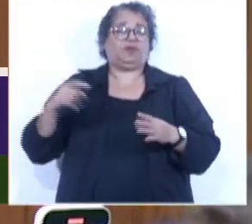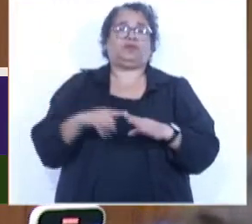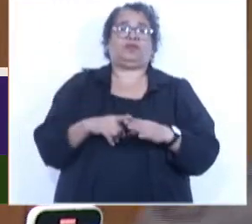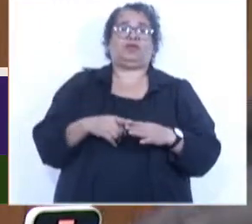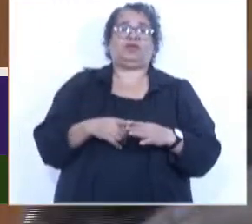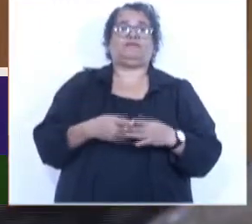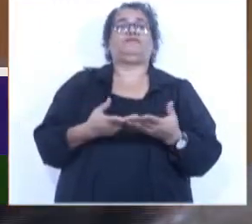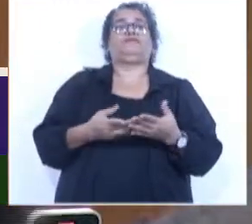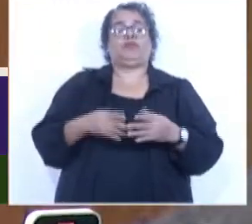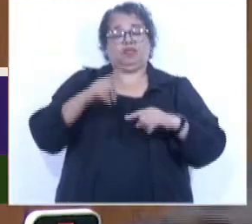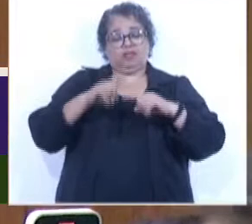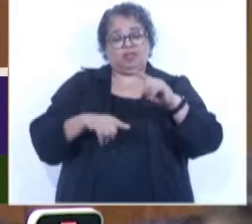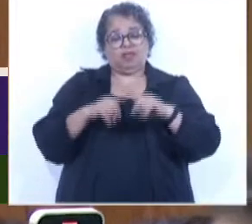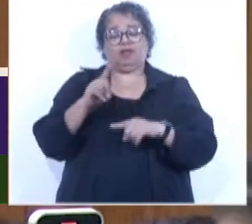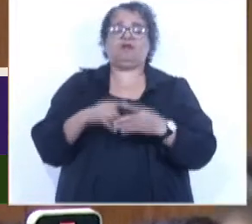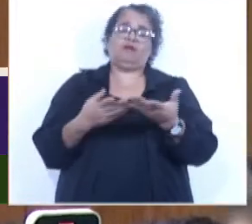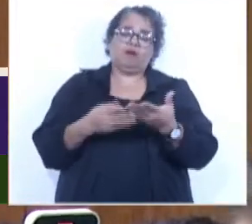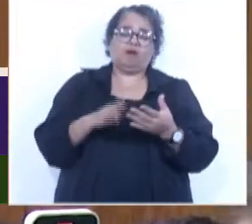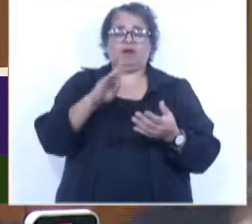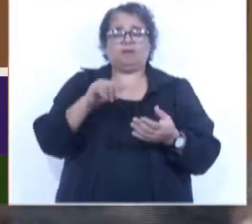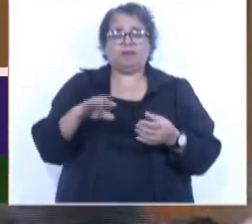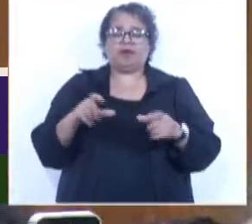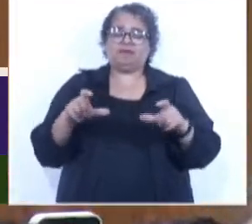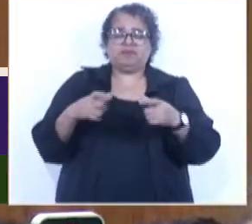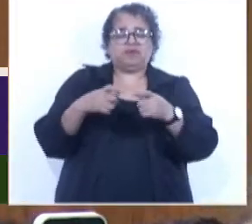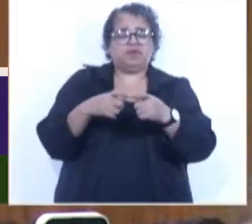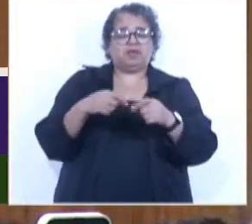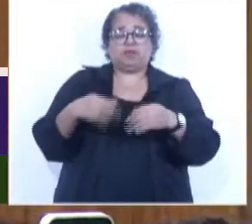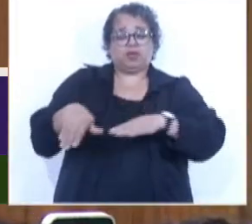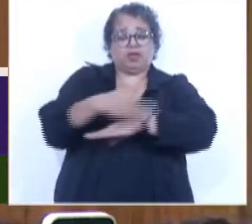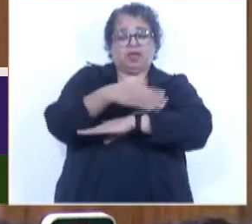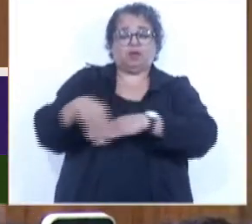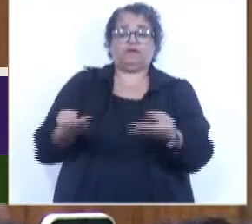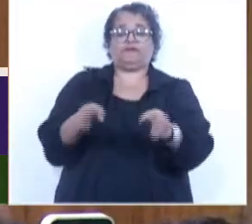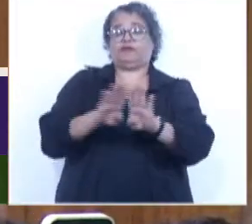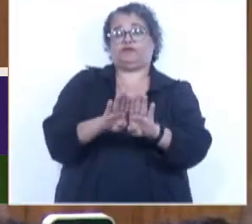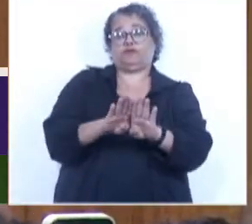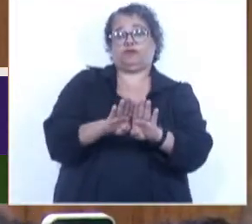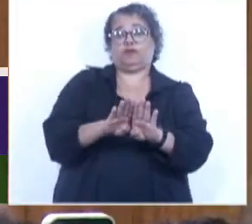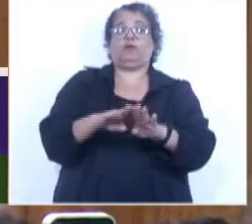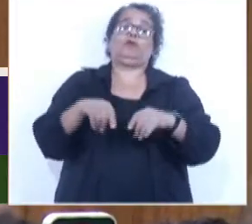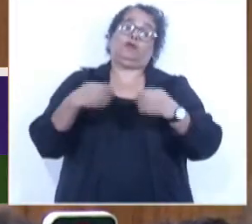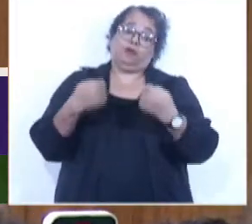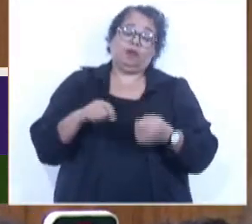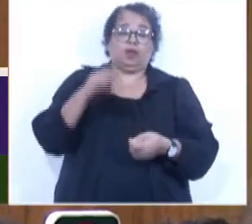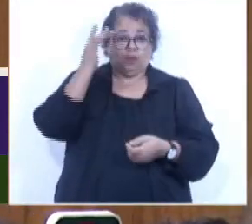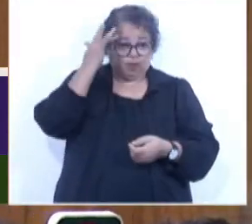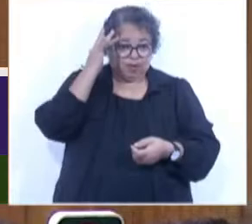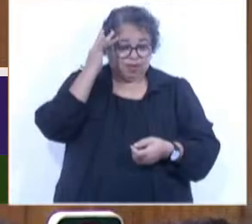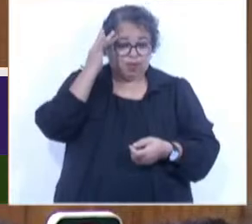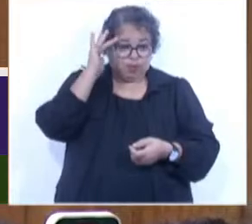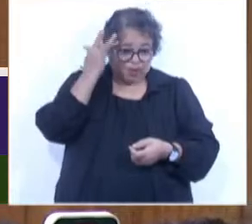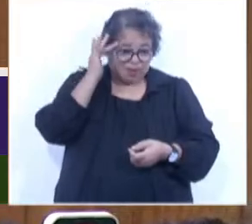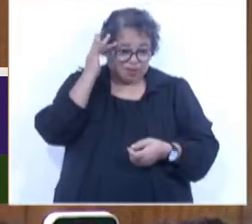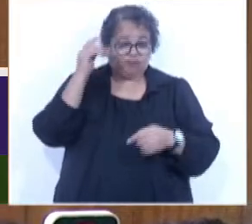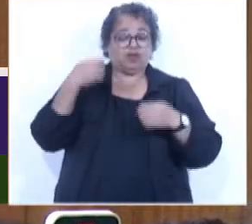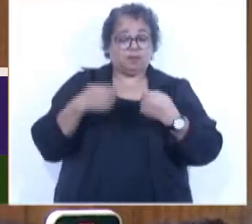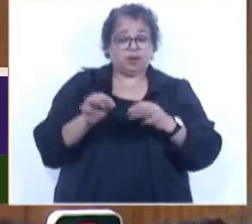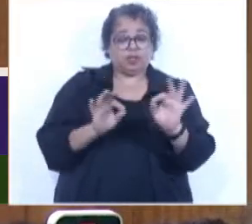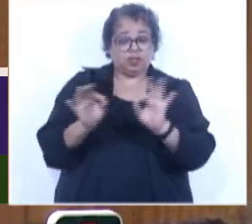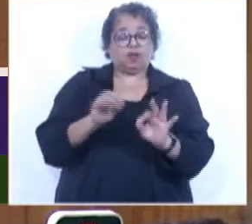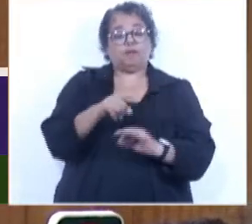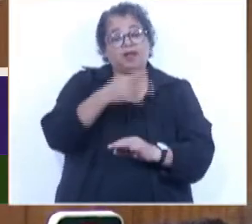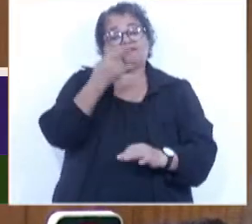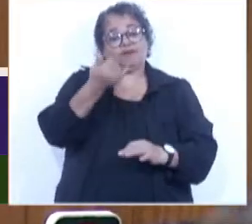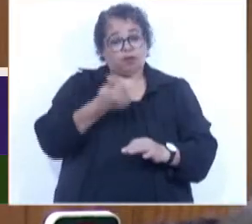comércios pequenos também foram afetados por fechar a via eu acho que eu acho que não tenho certeza tem o ano passado nós conversamos Ela falou para esse ano